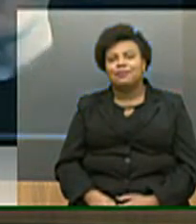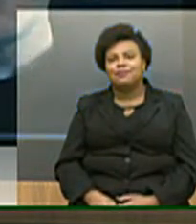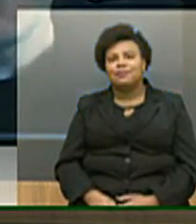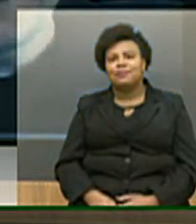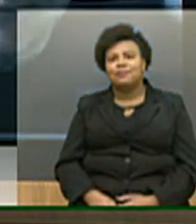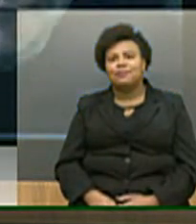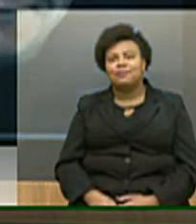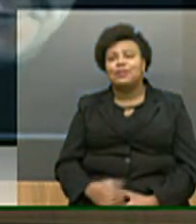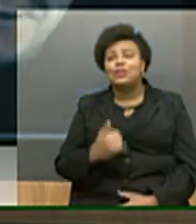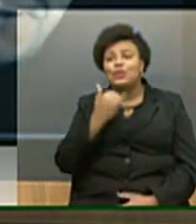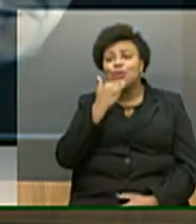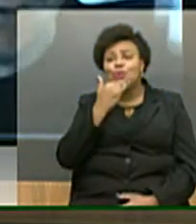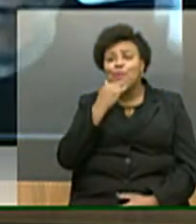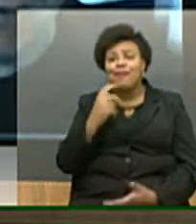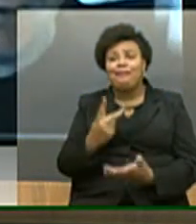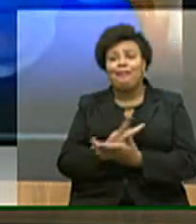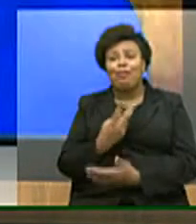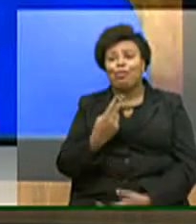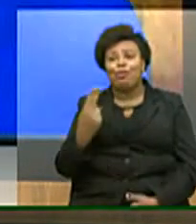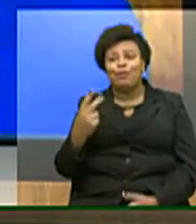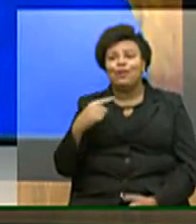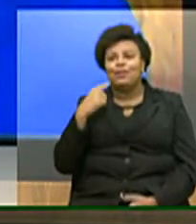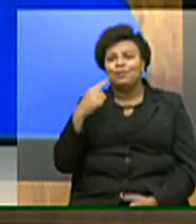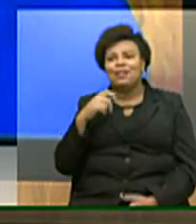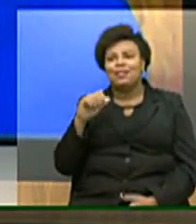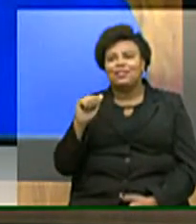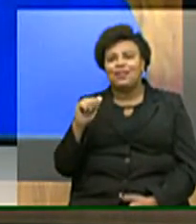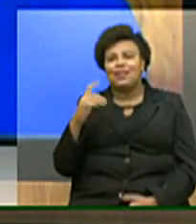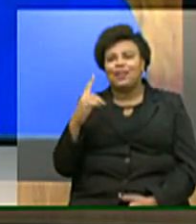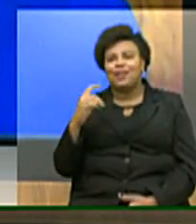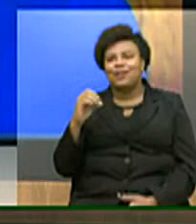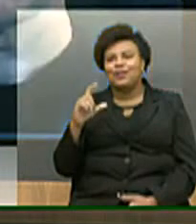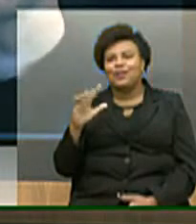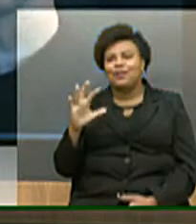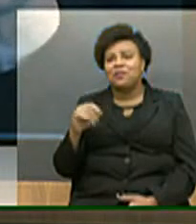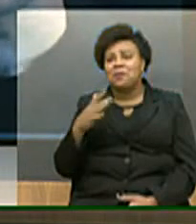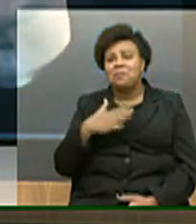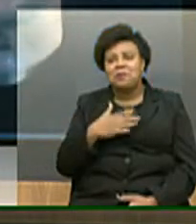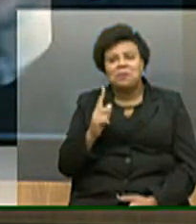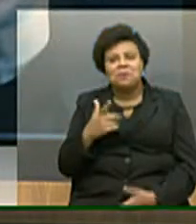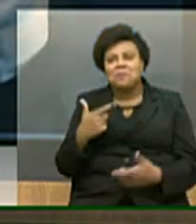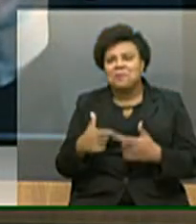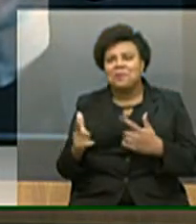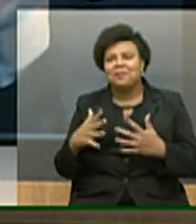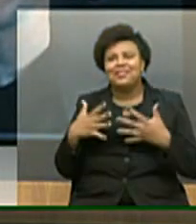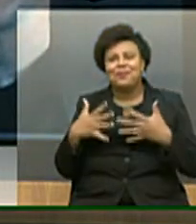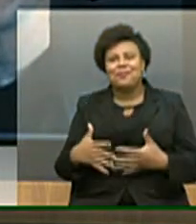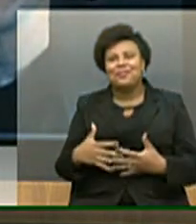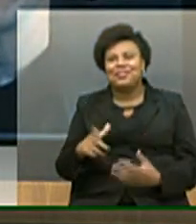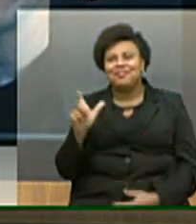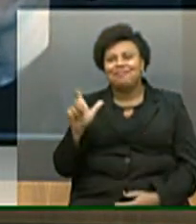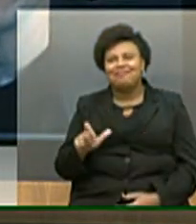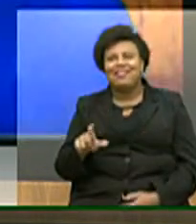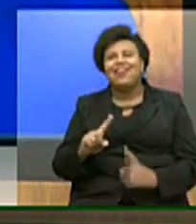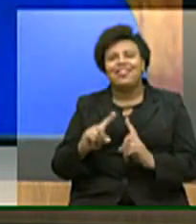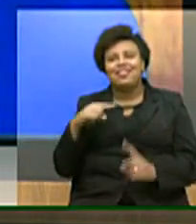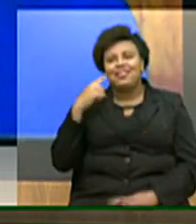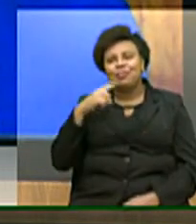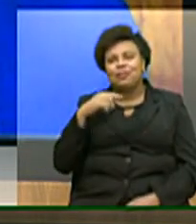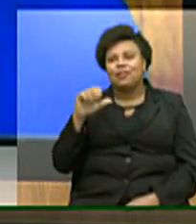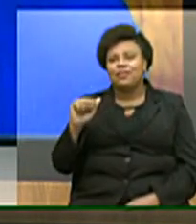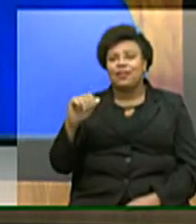Zanquim, deputado Zanquim. Para mim não é desculposo ser confundido com o Lourenço. Tá bom. Deputado Adolfo